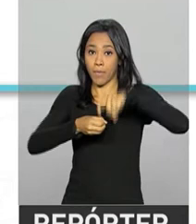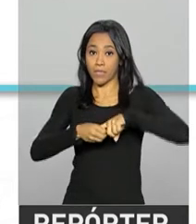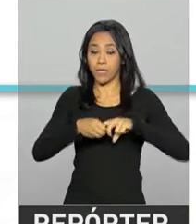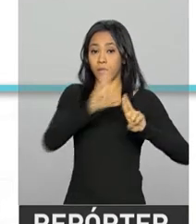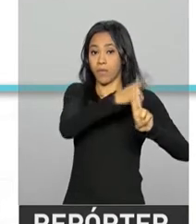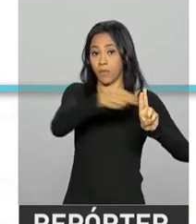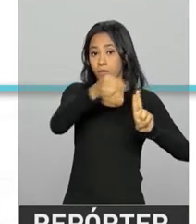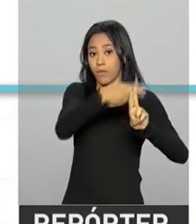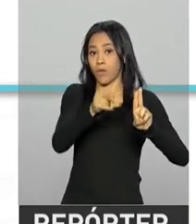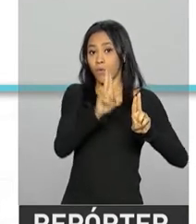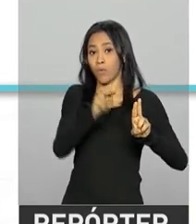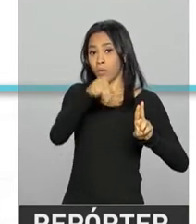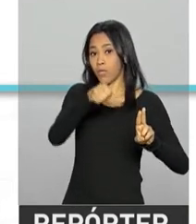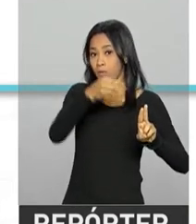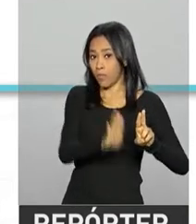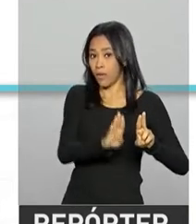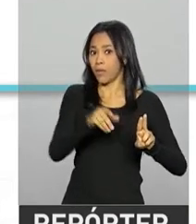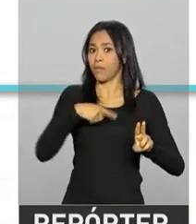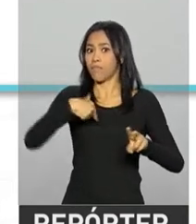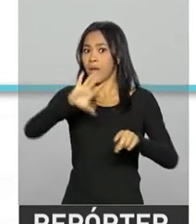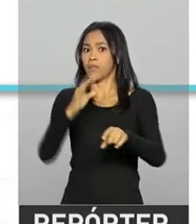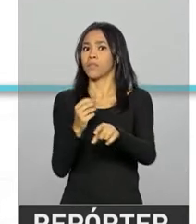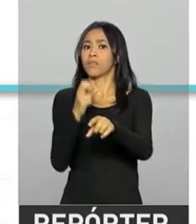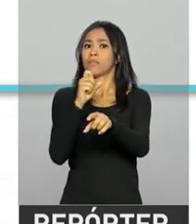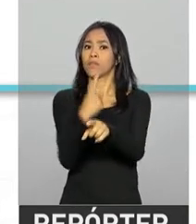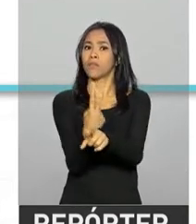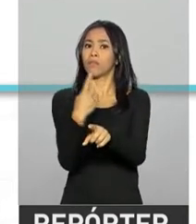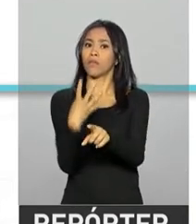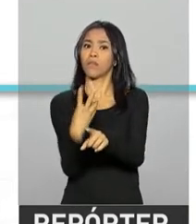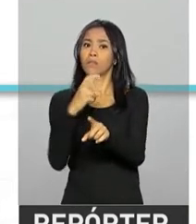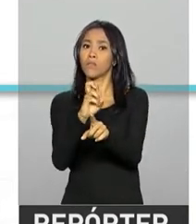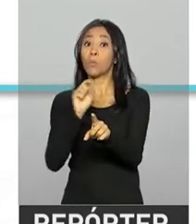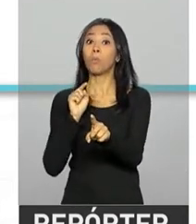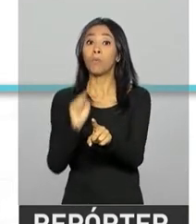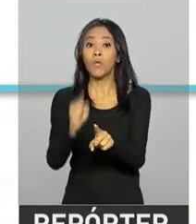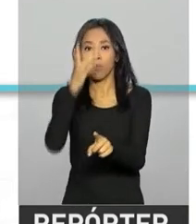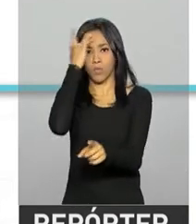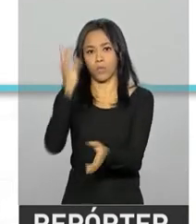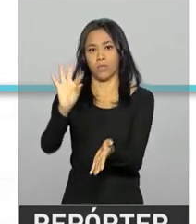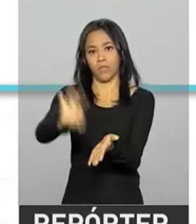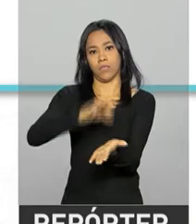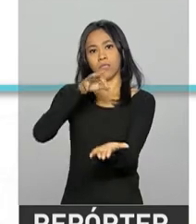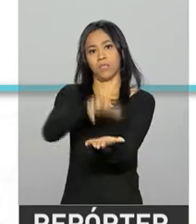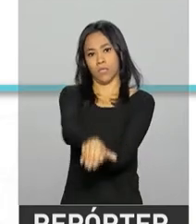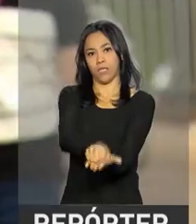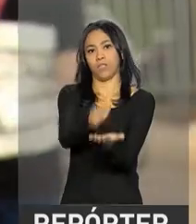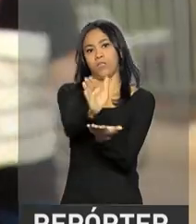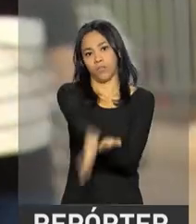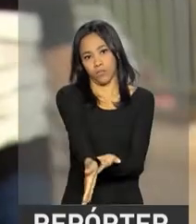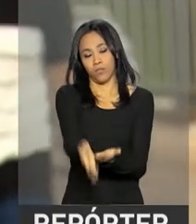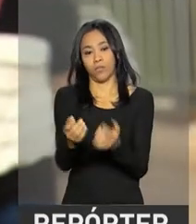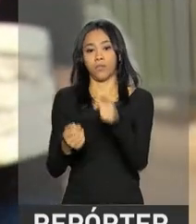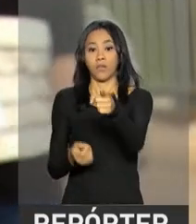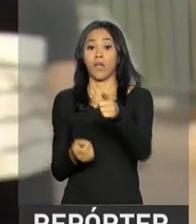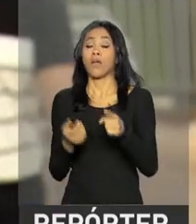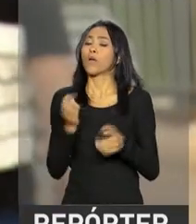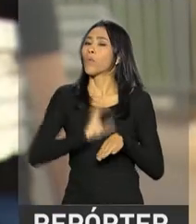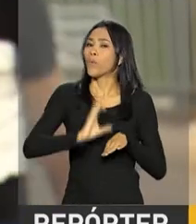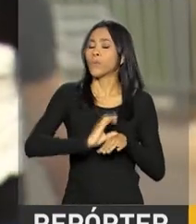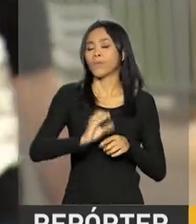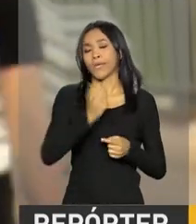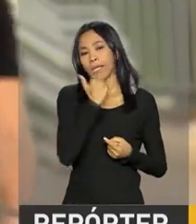já são 145 mil pessoas inscritas 270 mil matrículas são cursos como